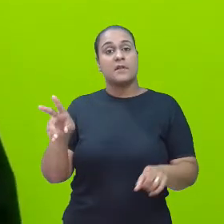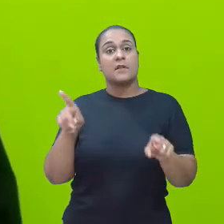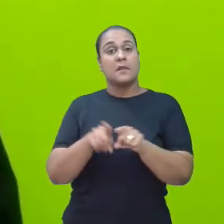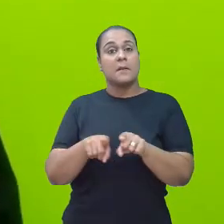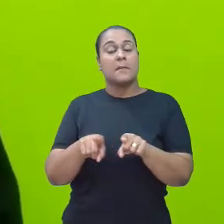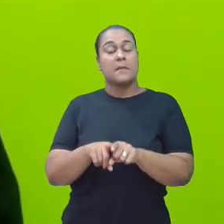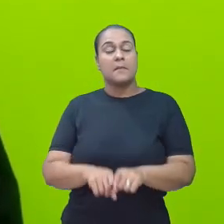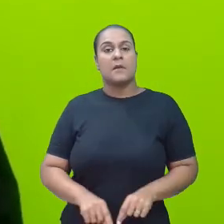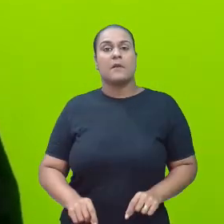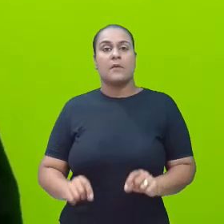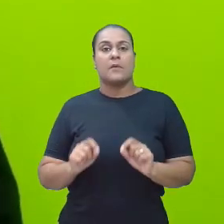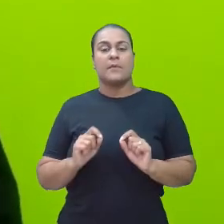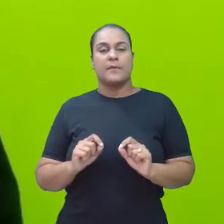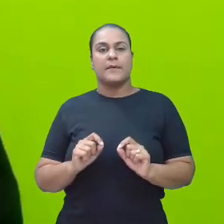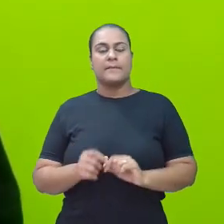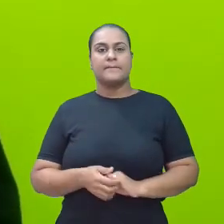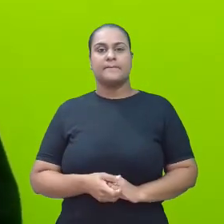também